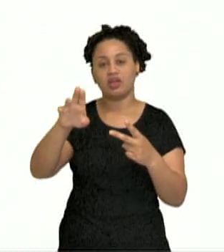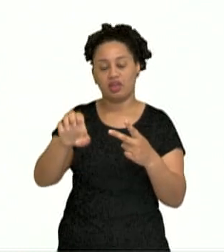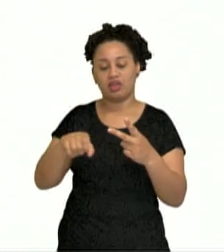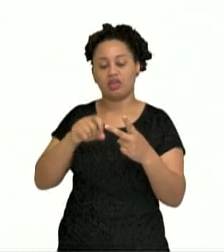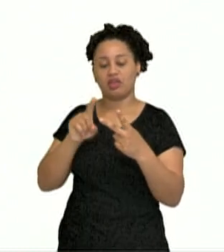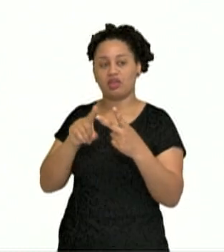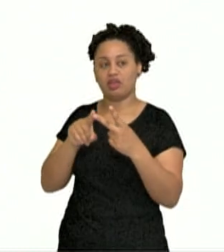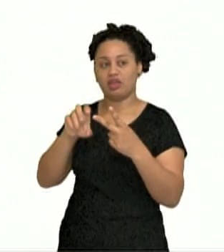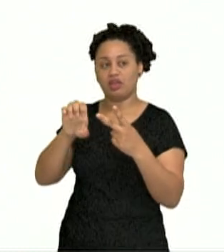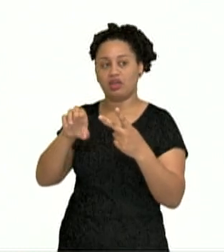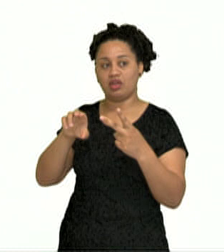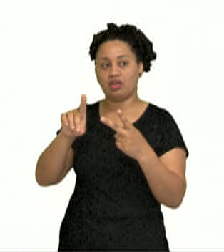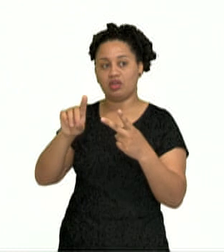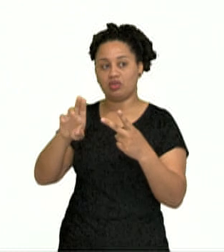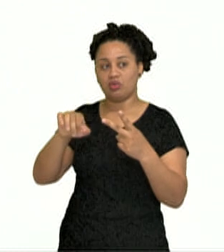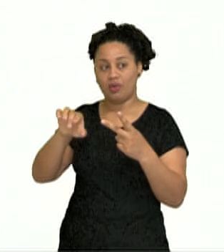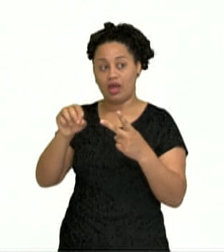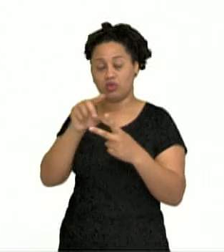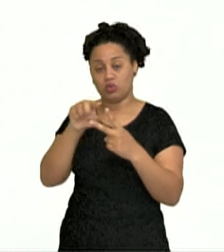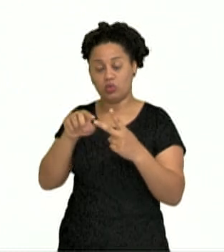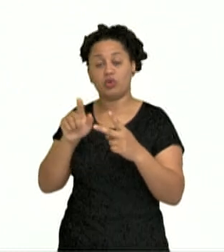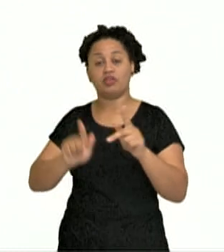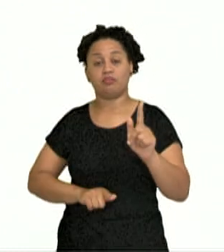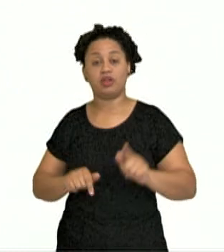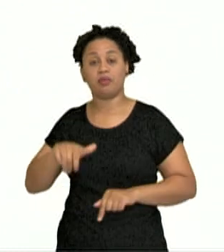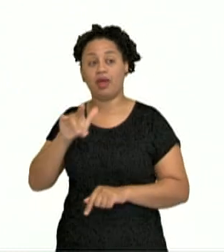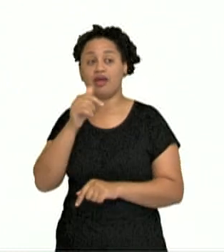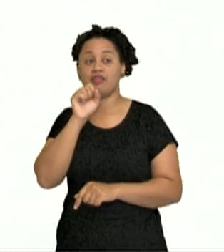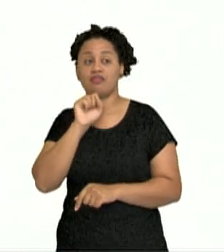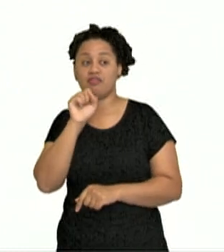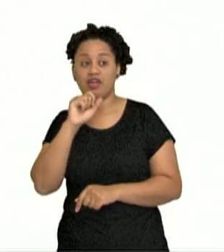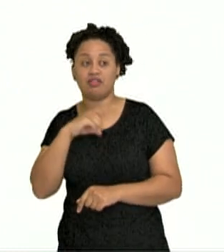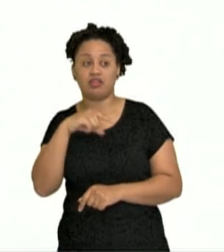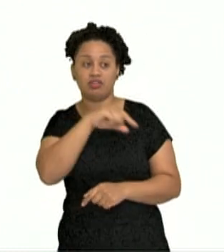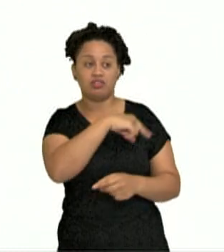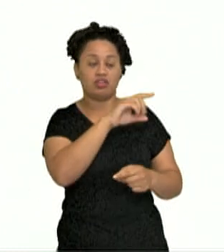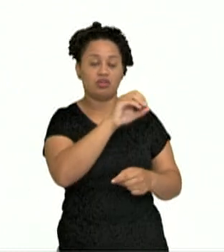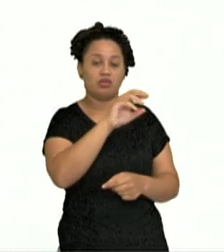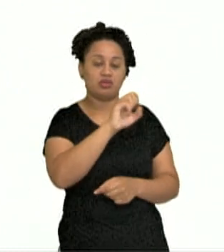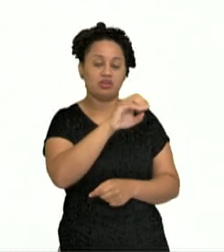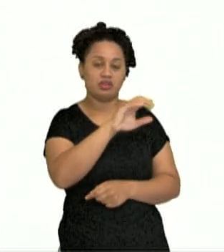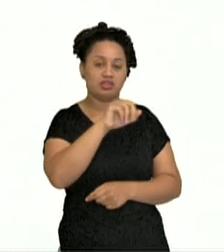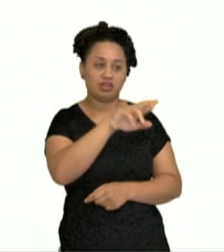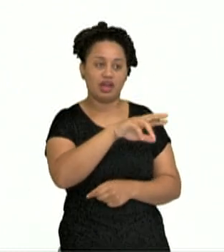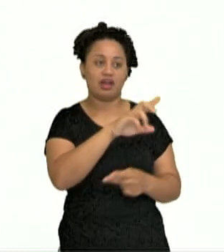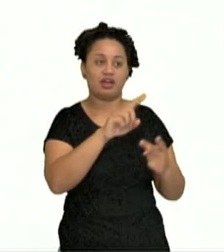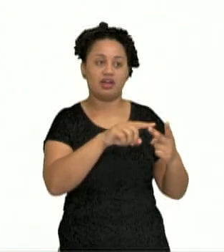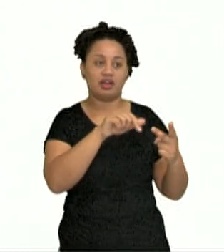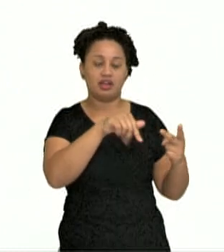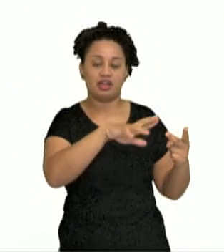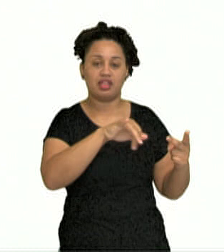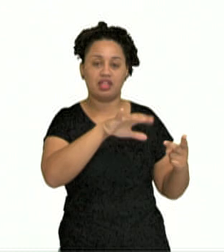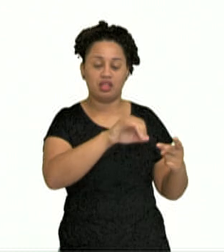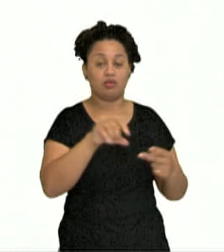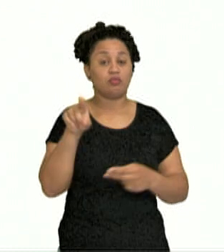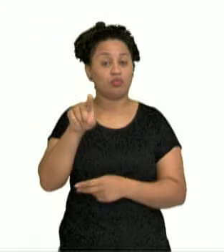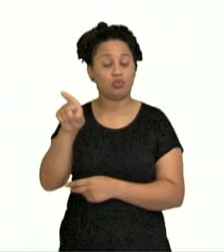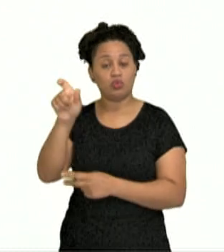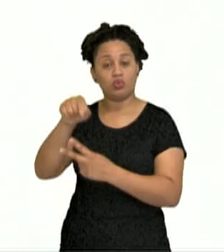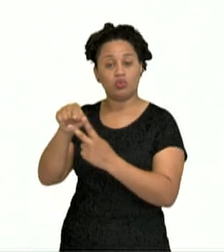Oscar e Kiko. Eram dois meninos de 12 e 14 anos, fortes e